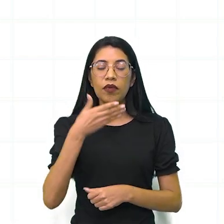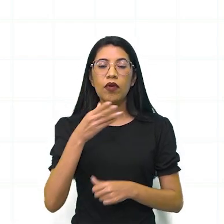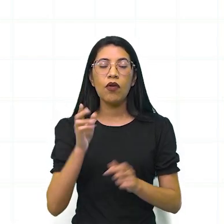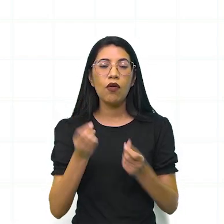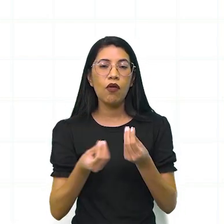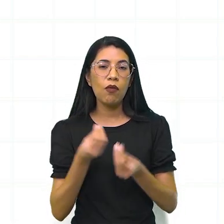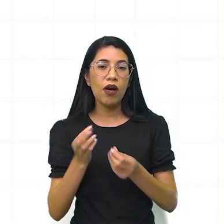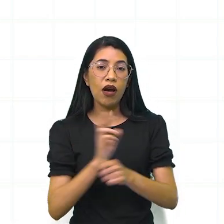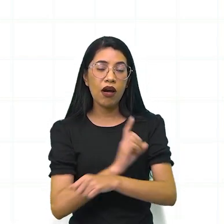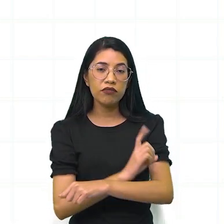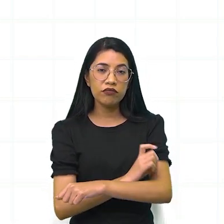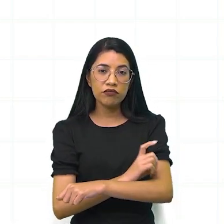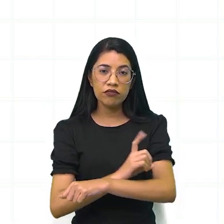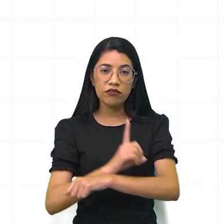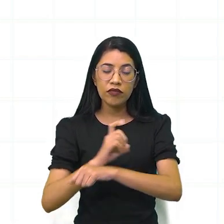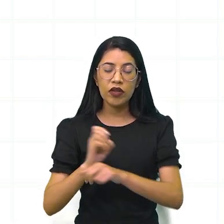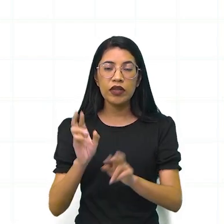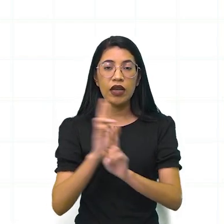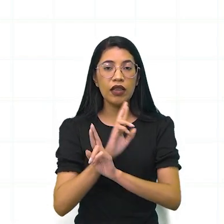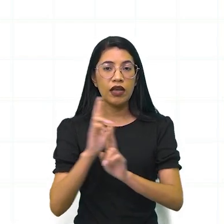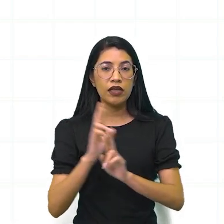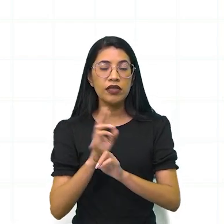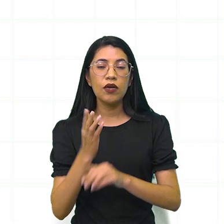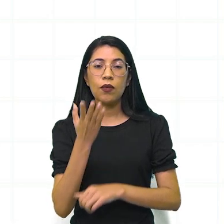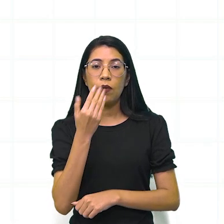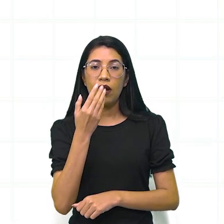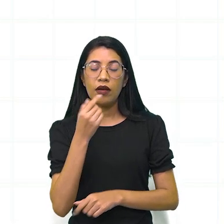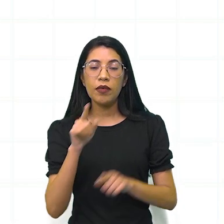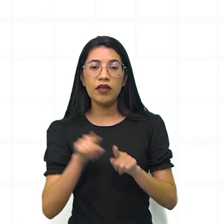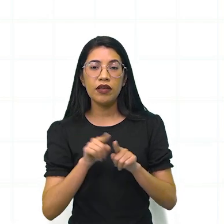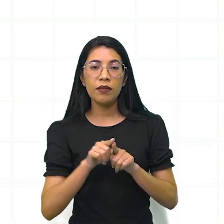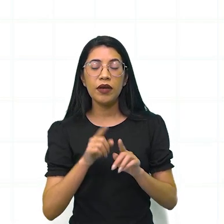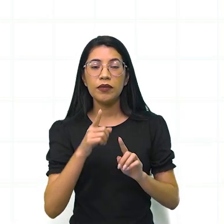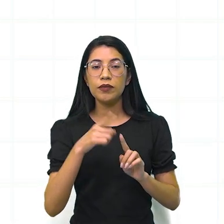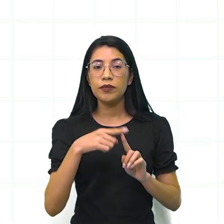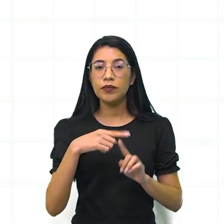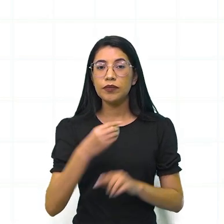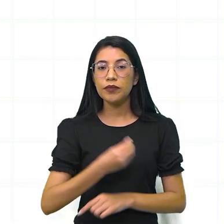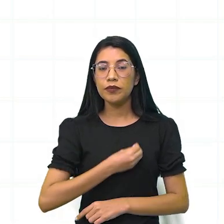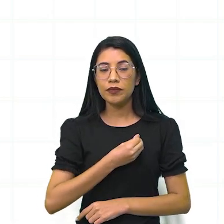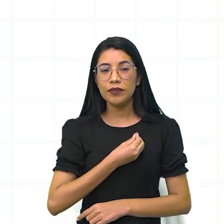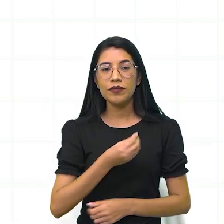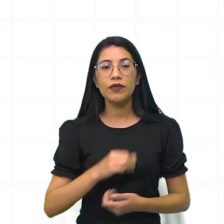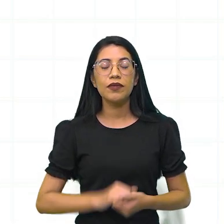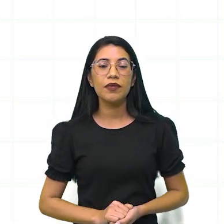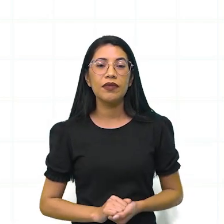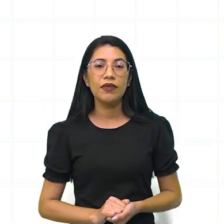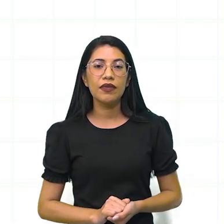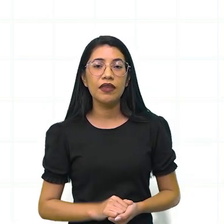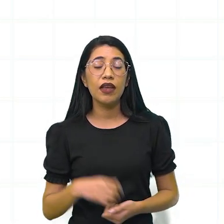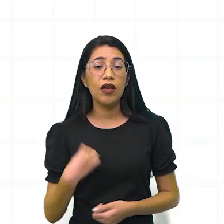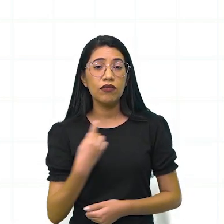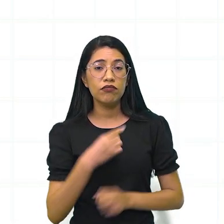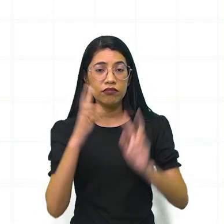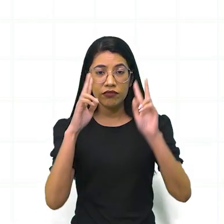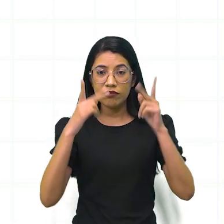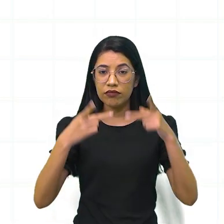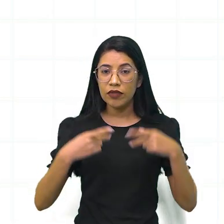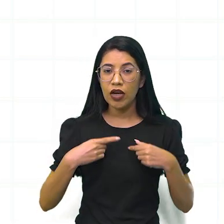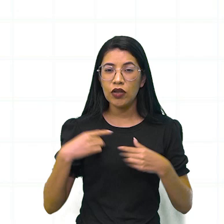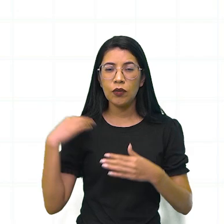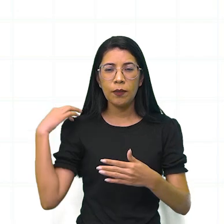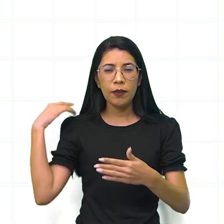com nossos hábitos alimentares e estilos de vida. A nossa espécie, ao longo dos anos,